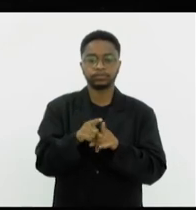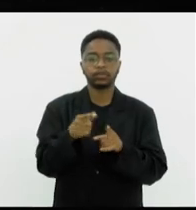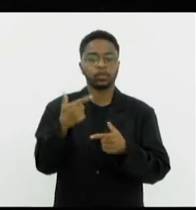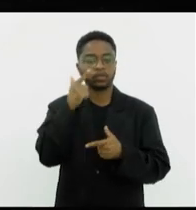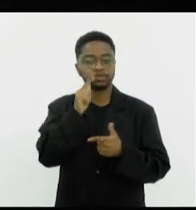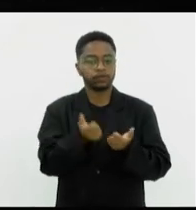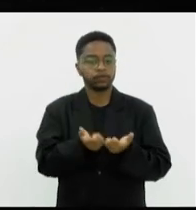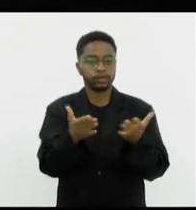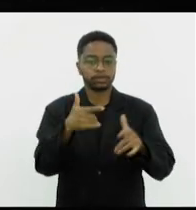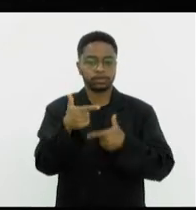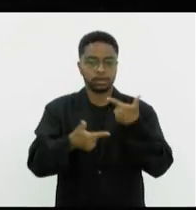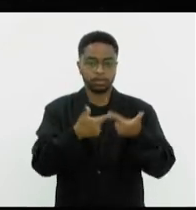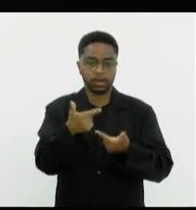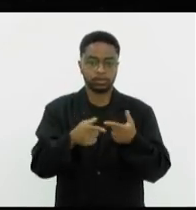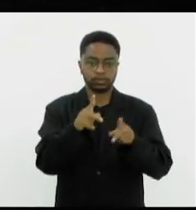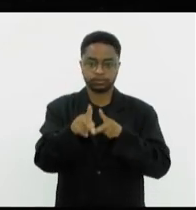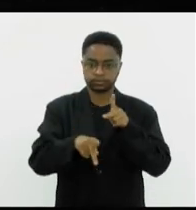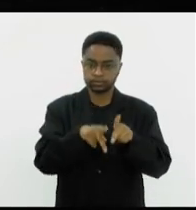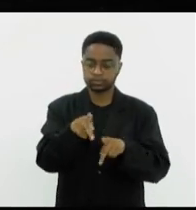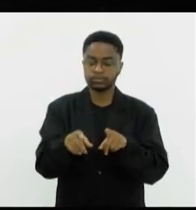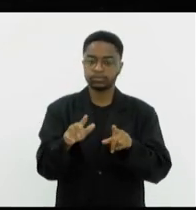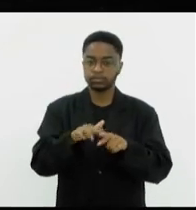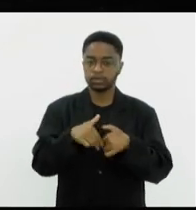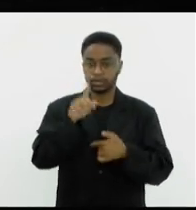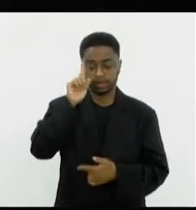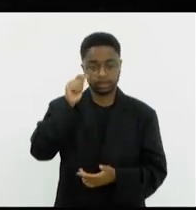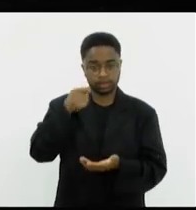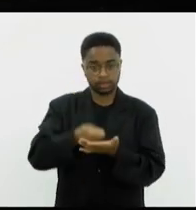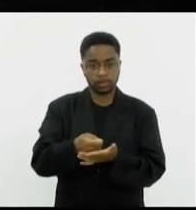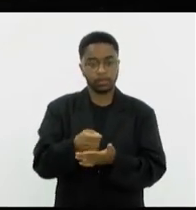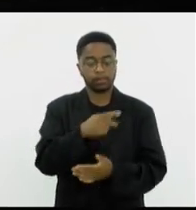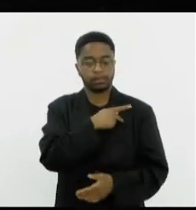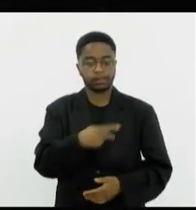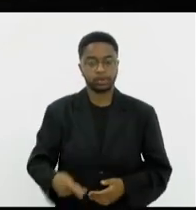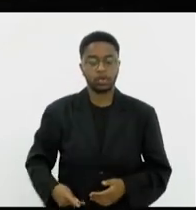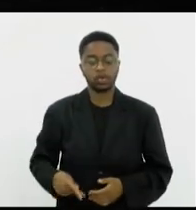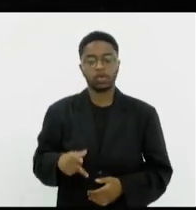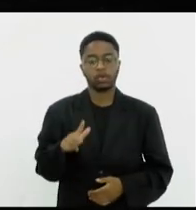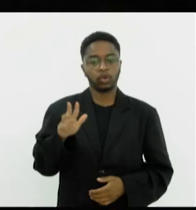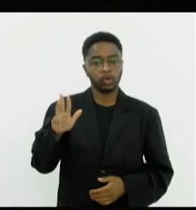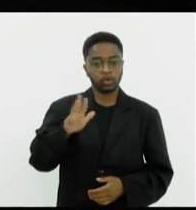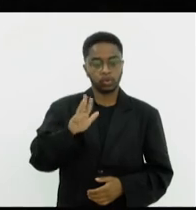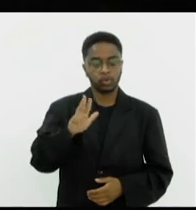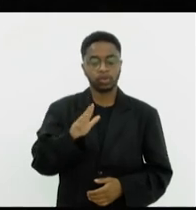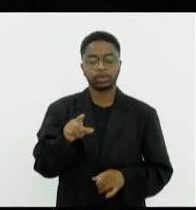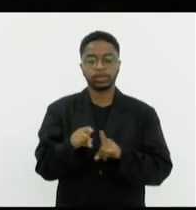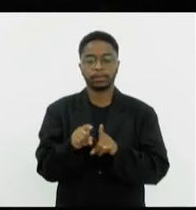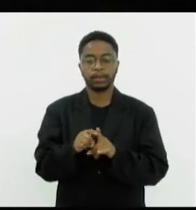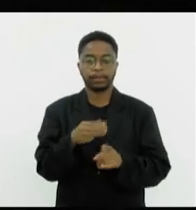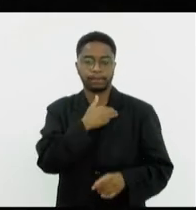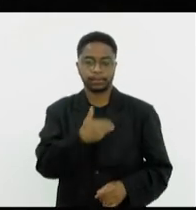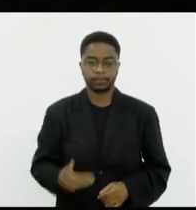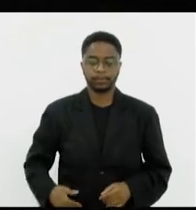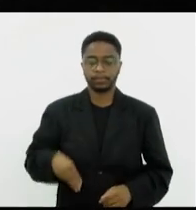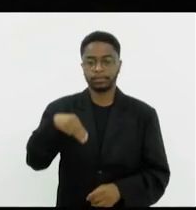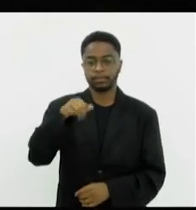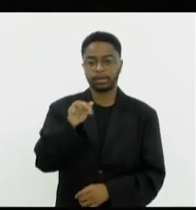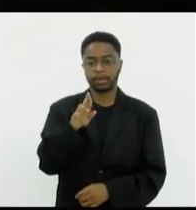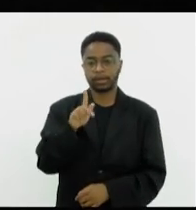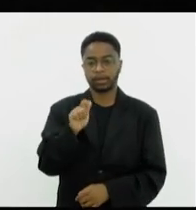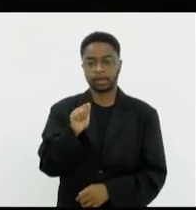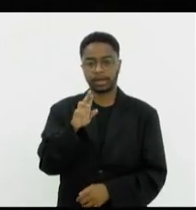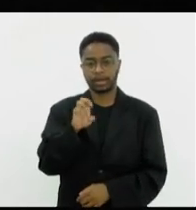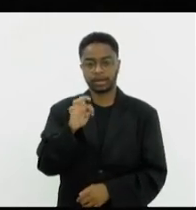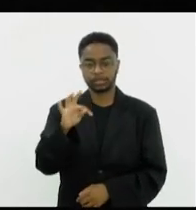dignidade do povo, a partir da decisão do presidente Lula e da ministra Margareth Menezes de fazer cumprir a Lei